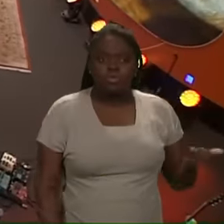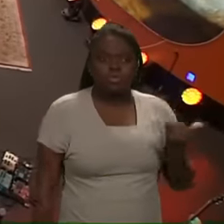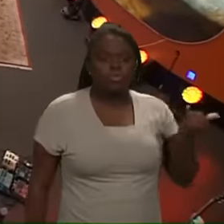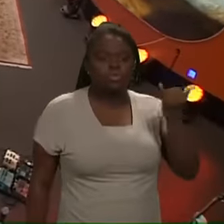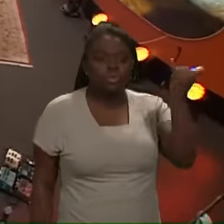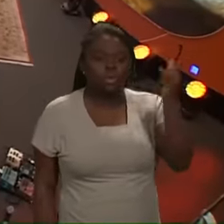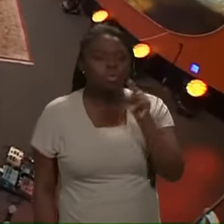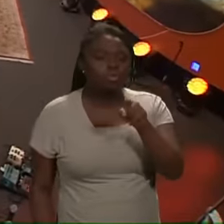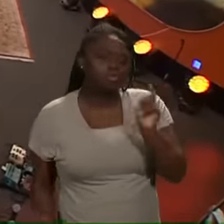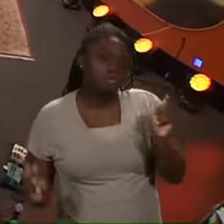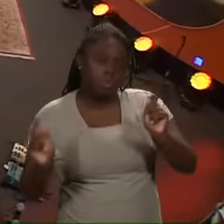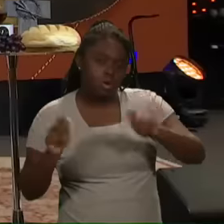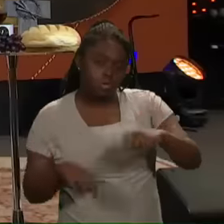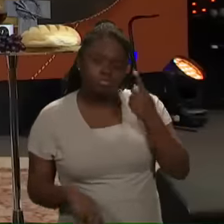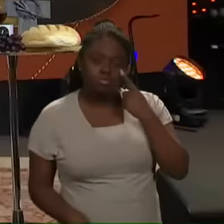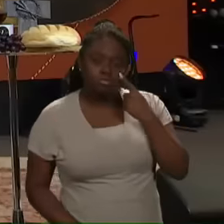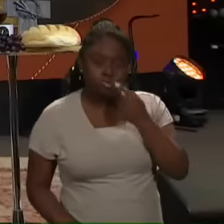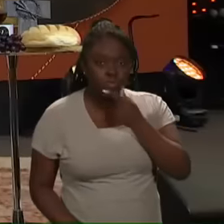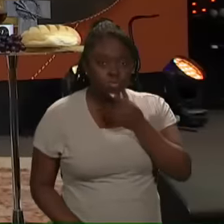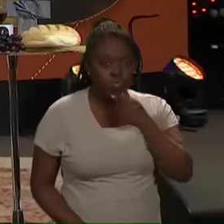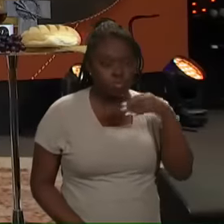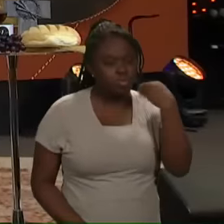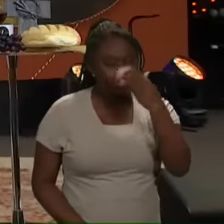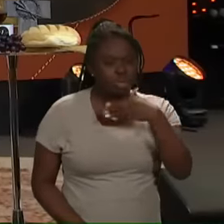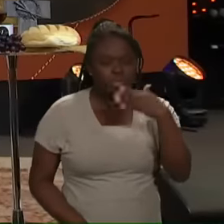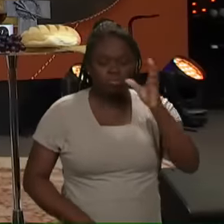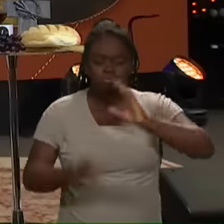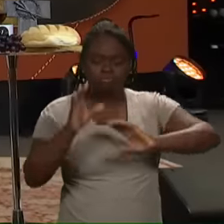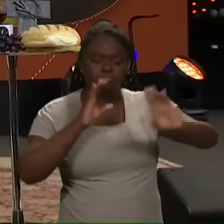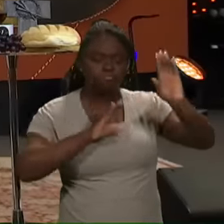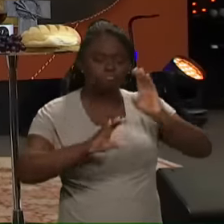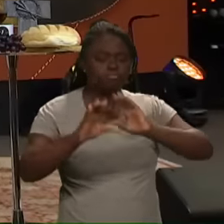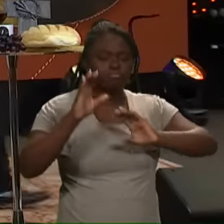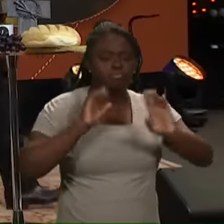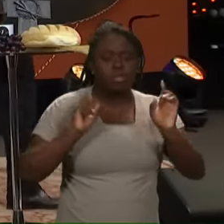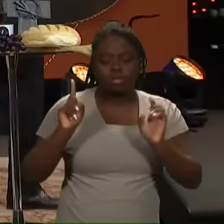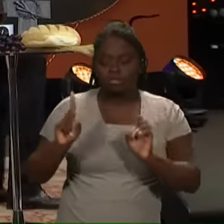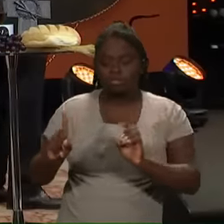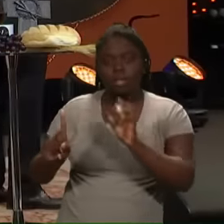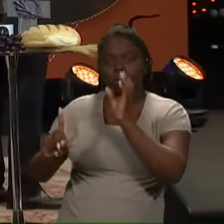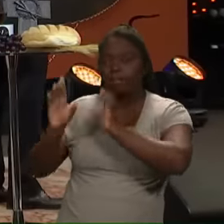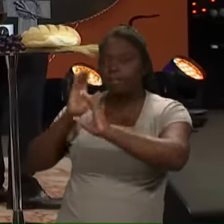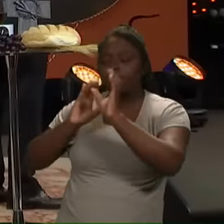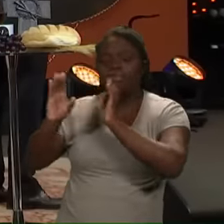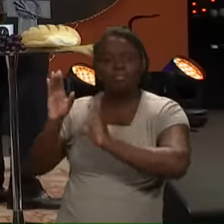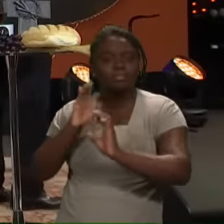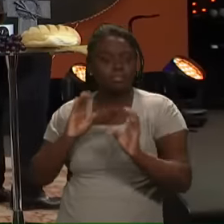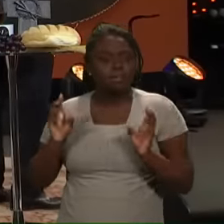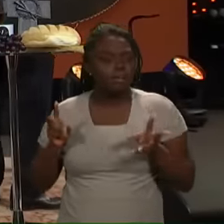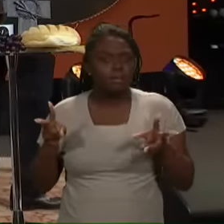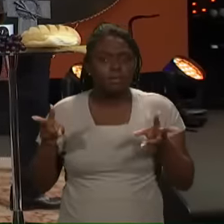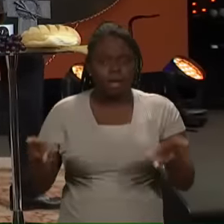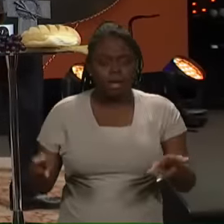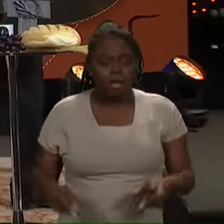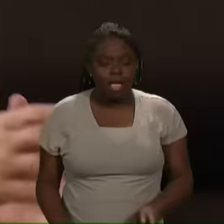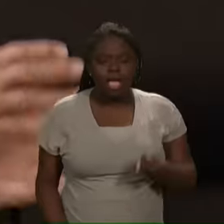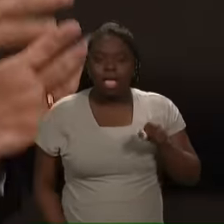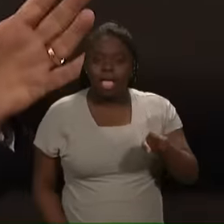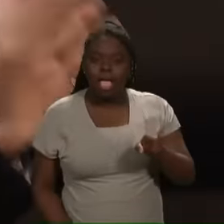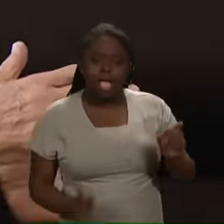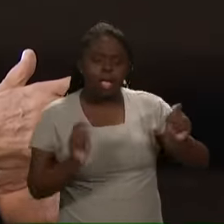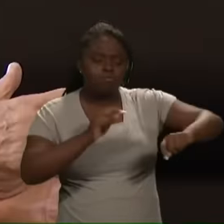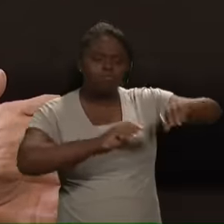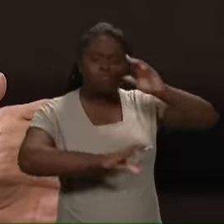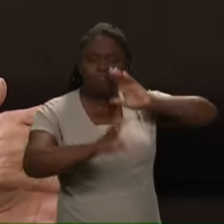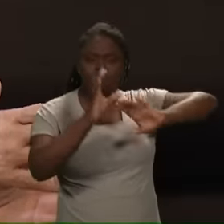Você pode ouvir um moço cantando aqui na frente e outro cantando a mesma música. Um pode cantar